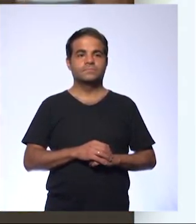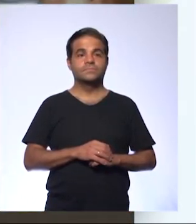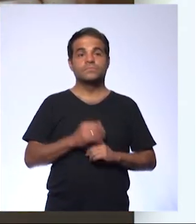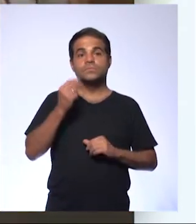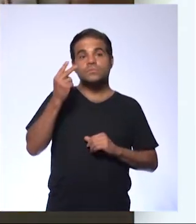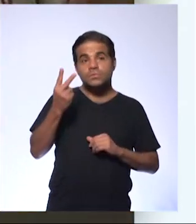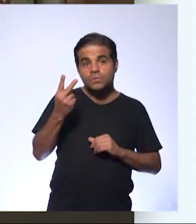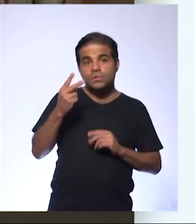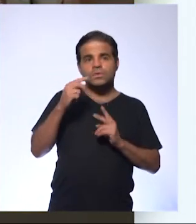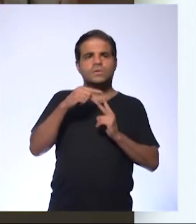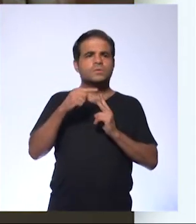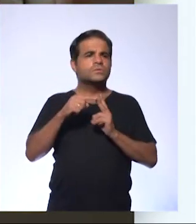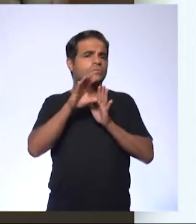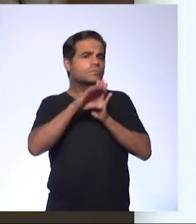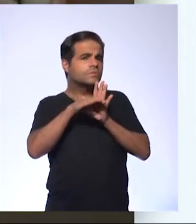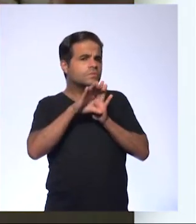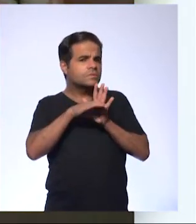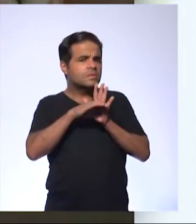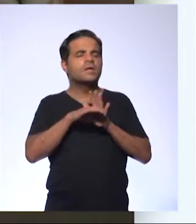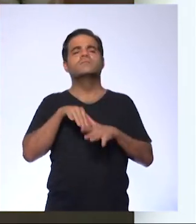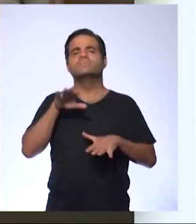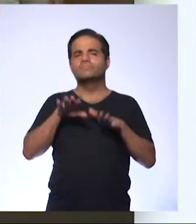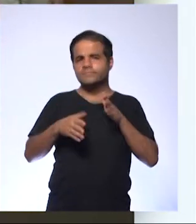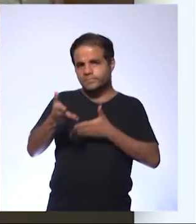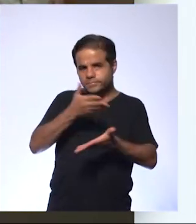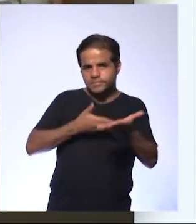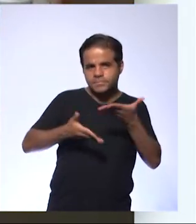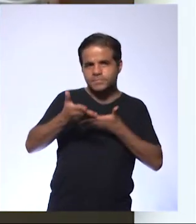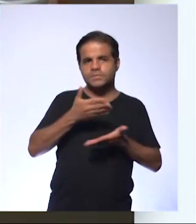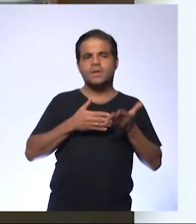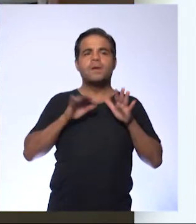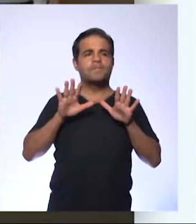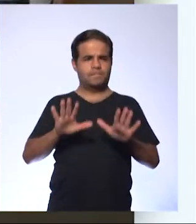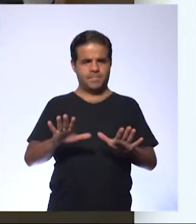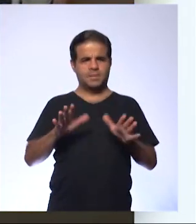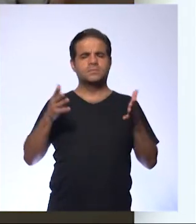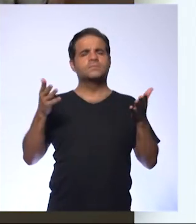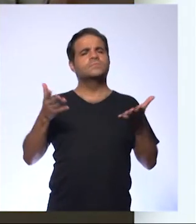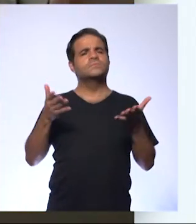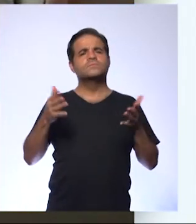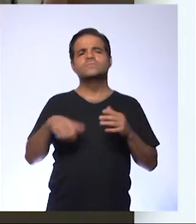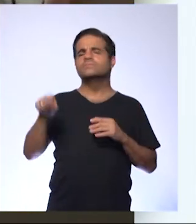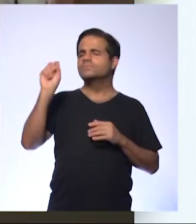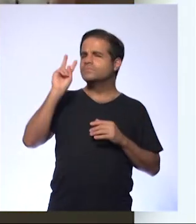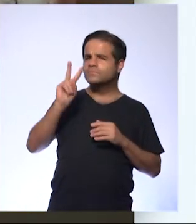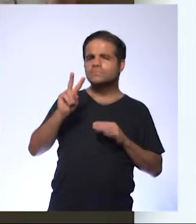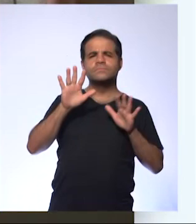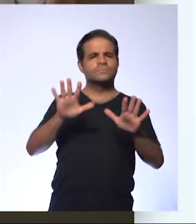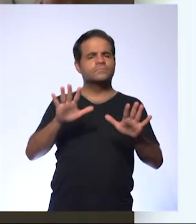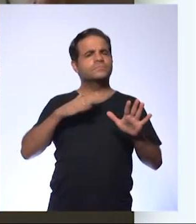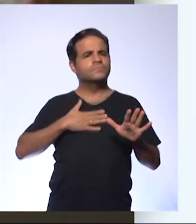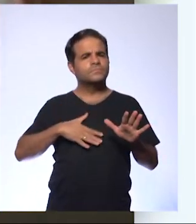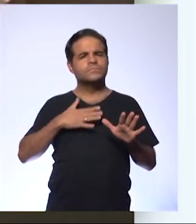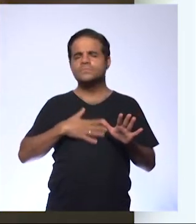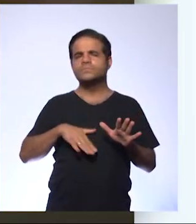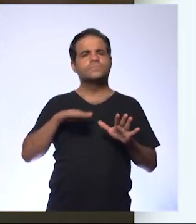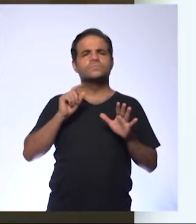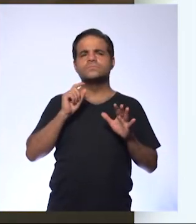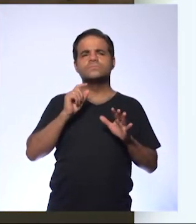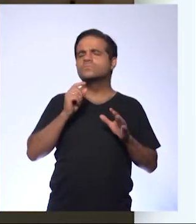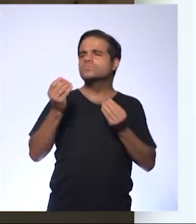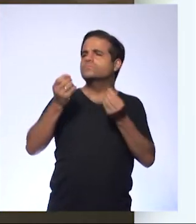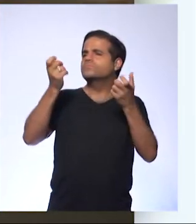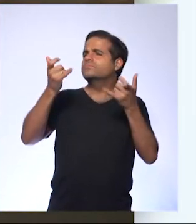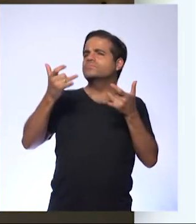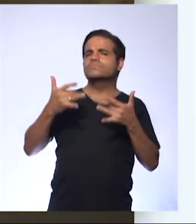Dois conceitos que em algum momento vão se relacionar, mas por enquanto, vamos com calma um por um. Como é que a gente pode